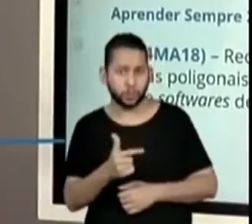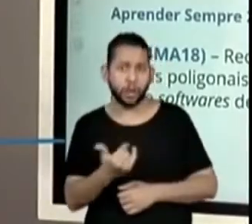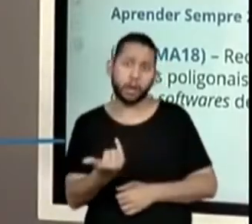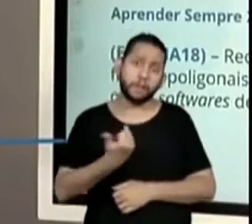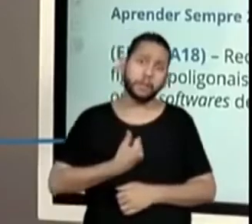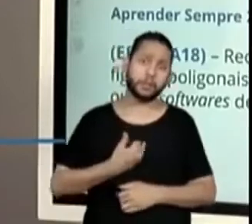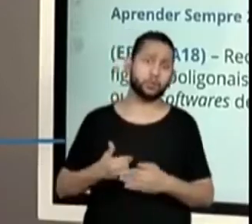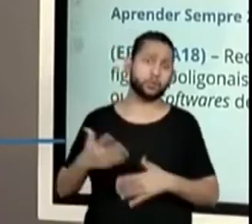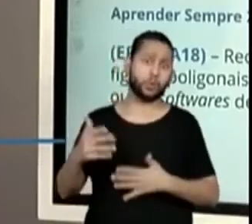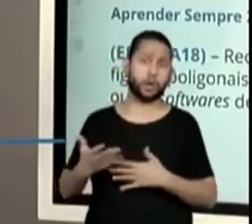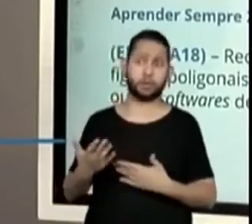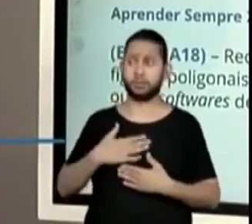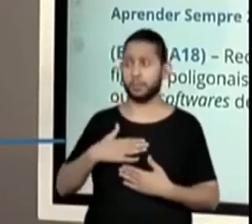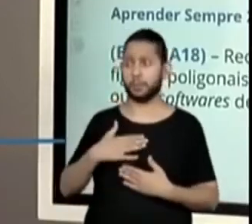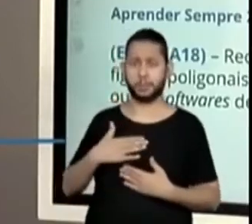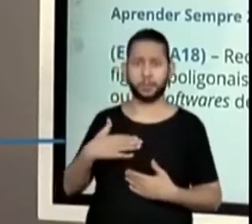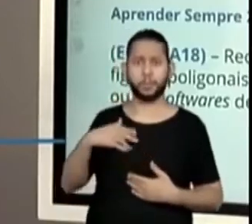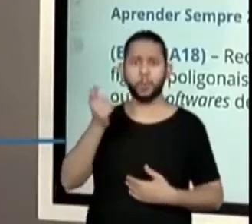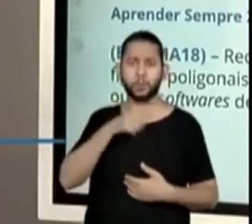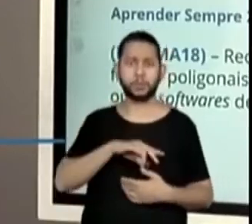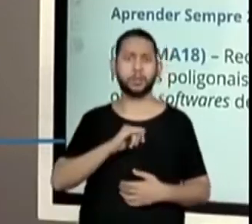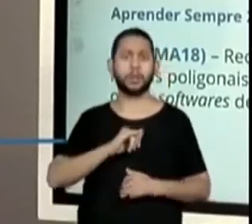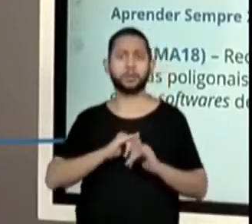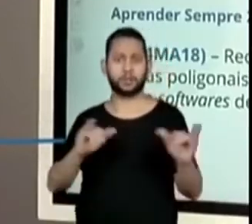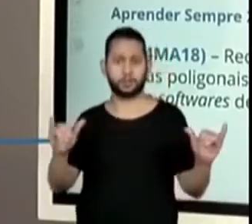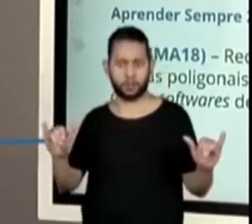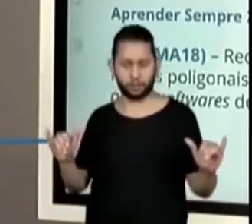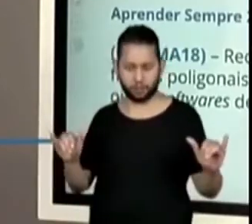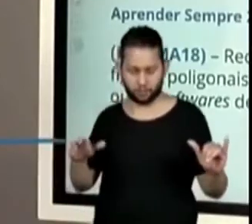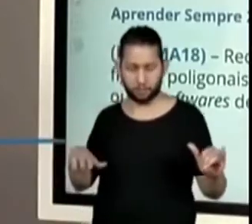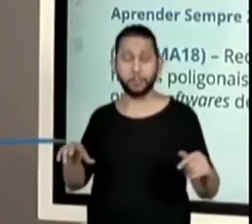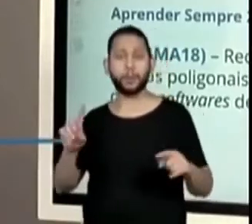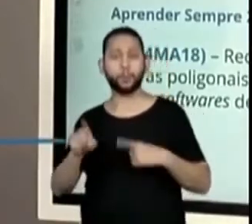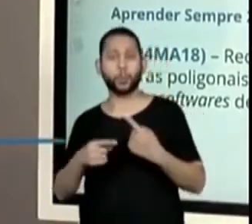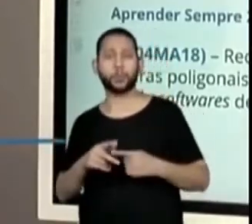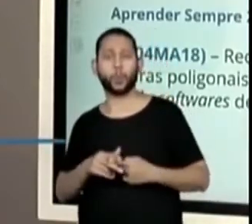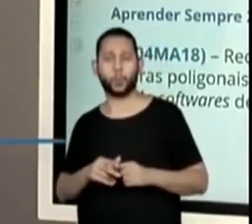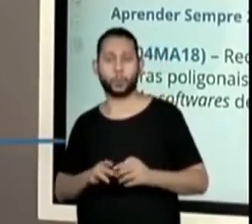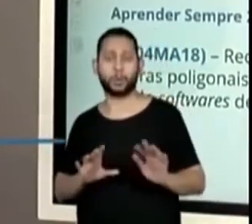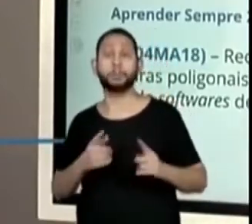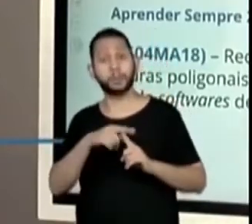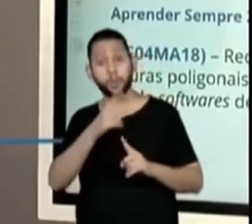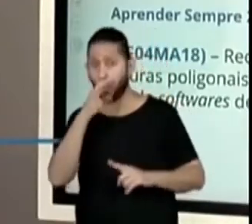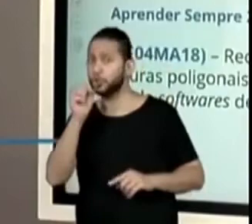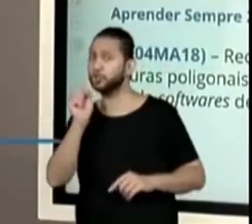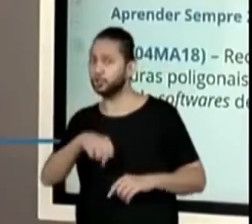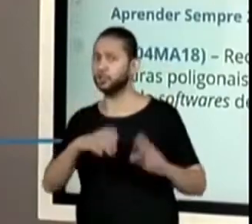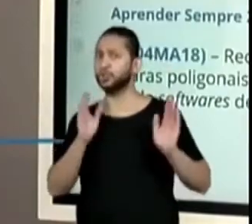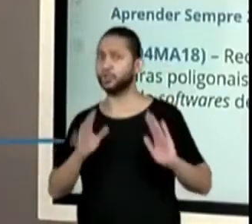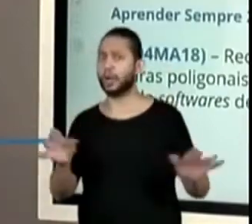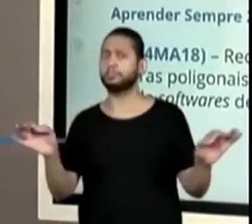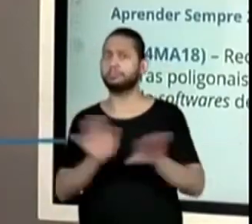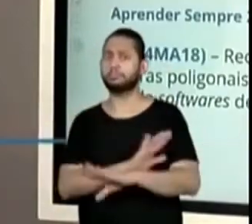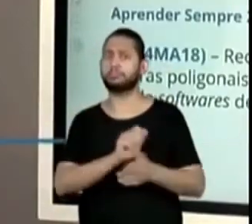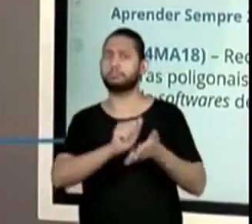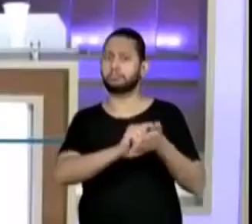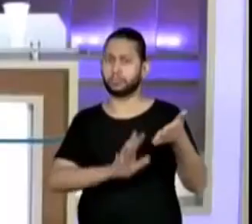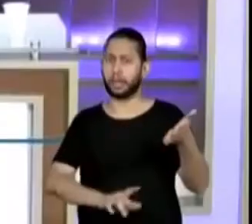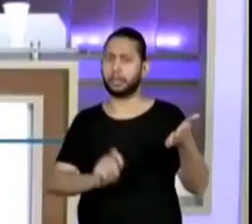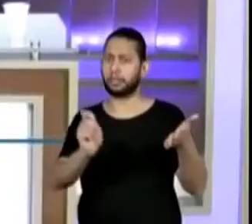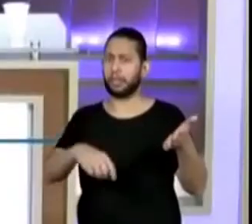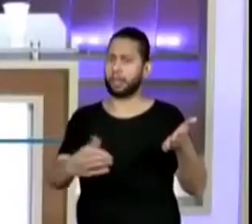avisa aí no chat, para a gente poder comunicar os responsáveis por isso, para consertar. Beleza, turma? Então, bora